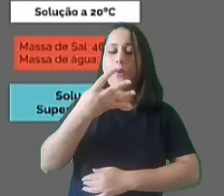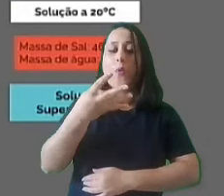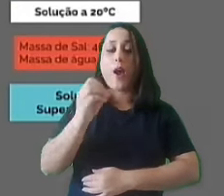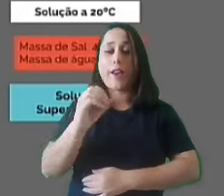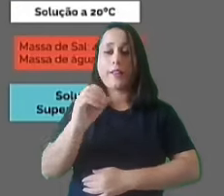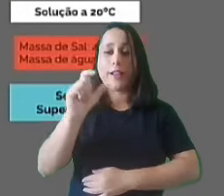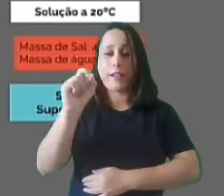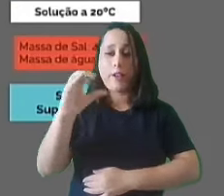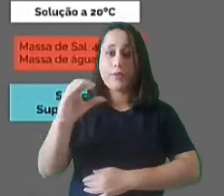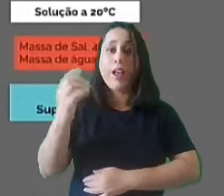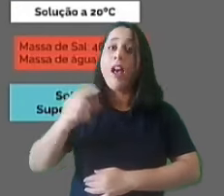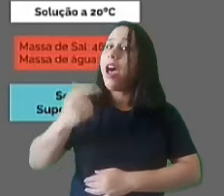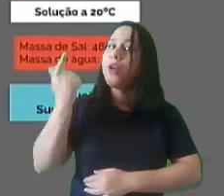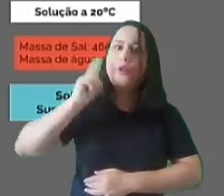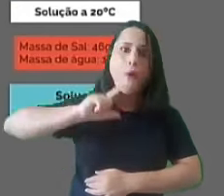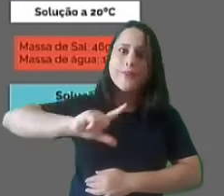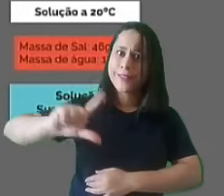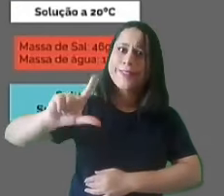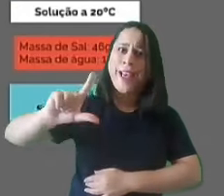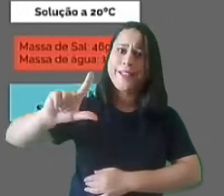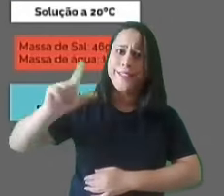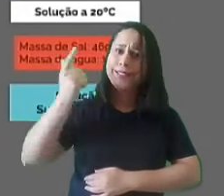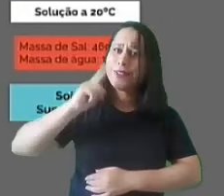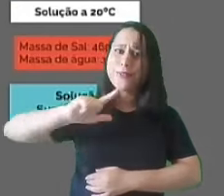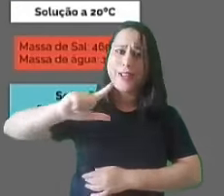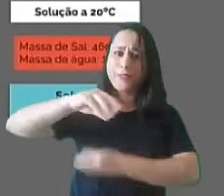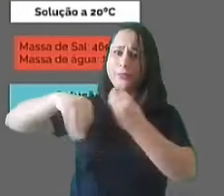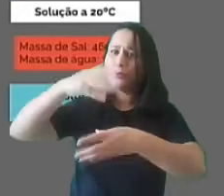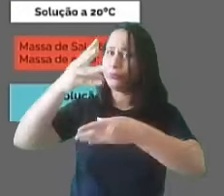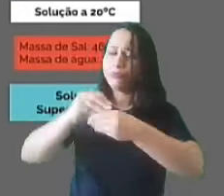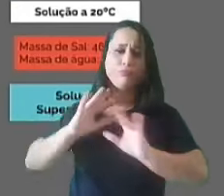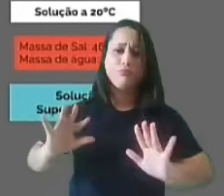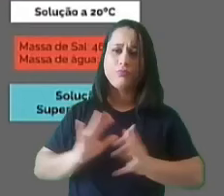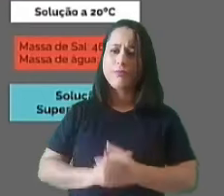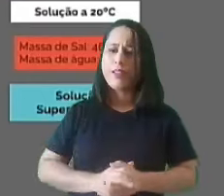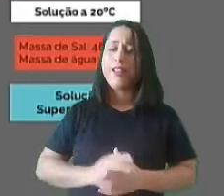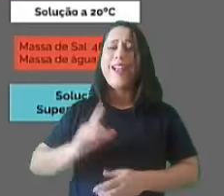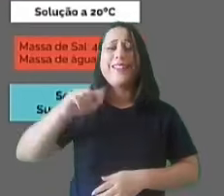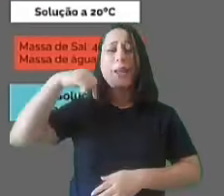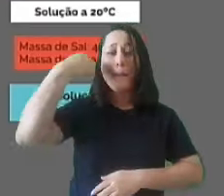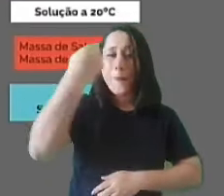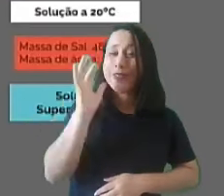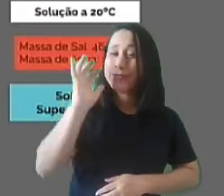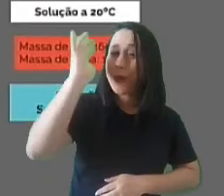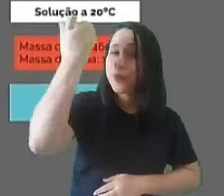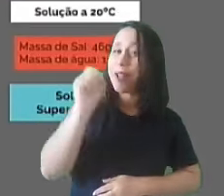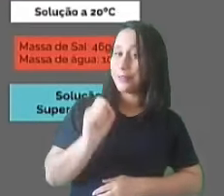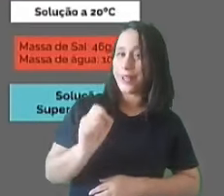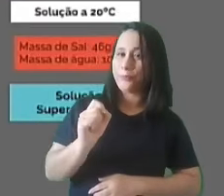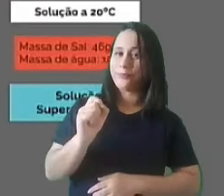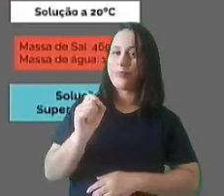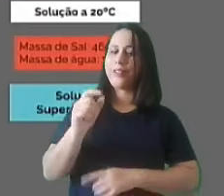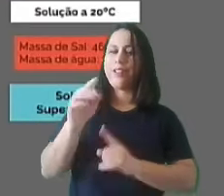aquece essa solução a 40 graus. Então, você consegue, então, dissolver completamente.